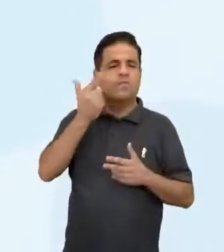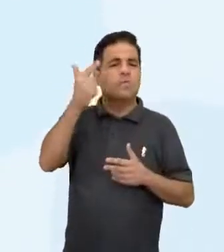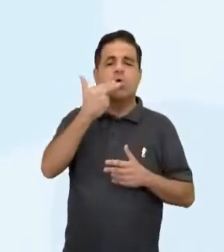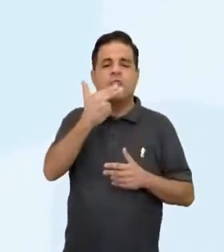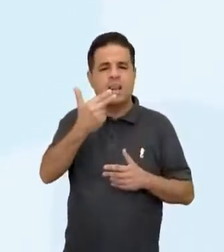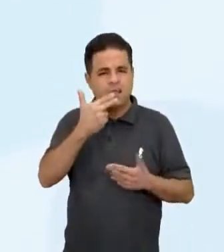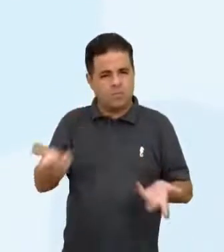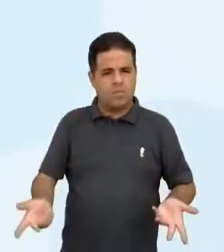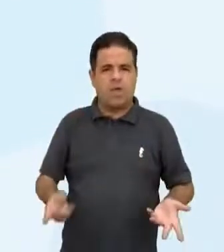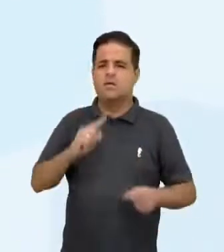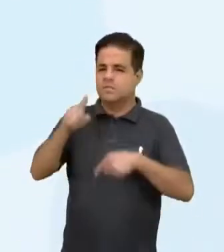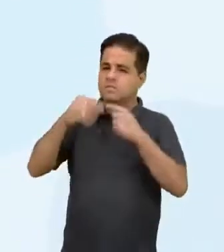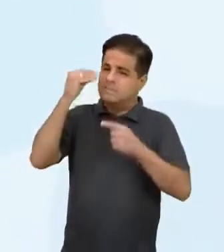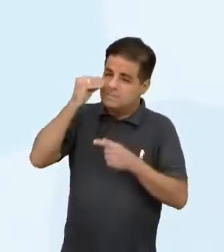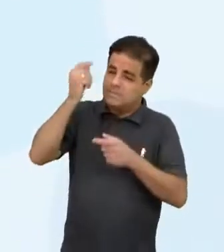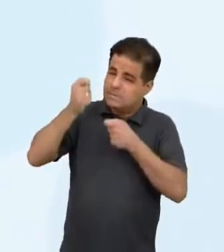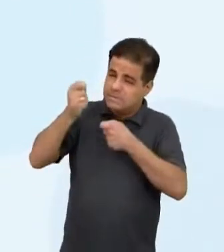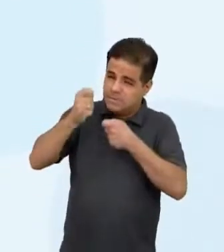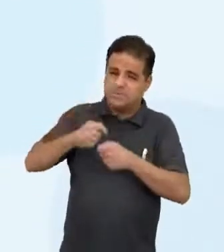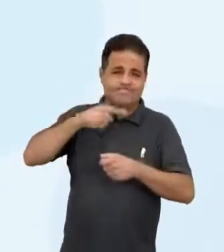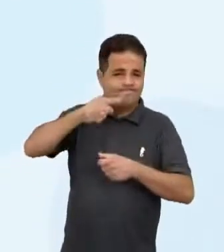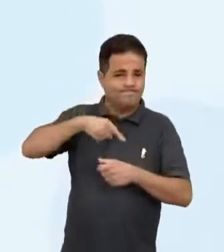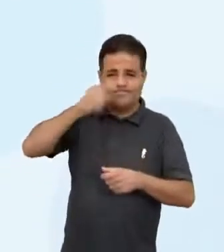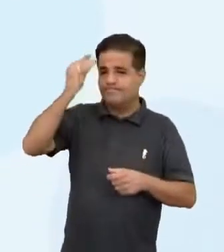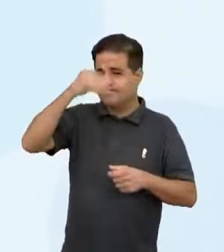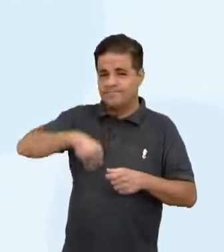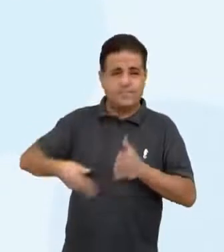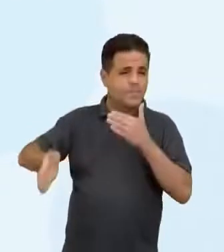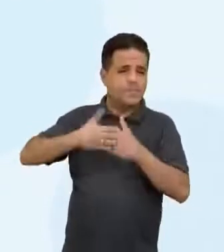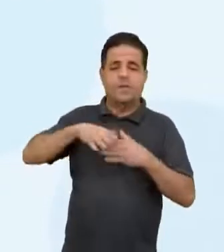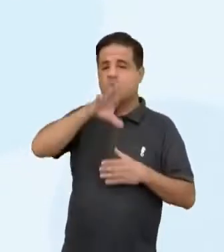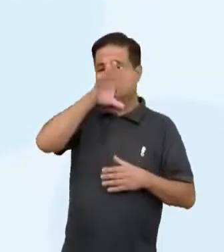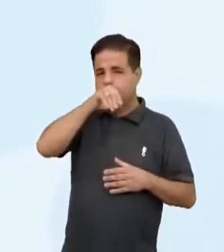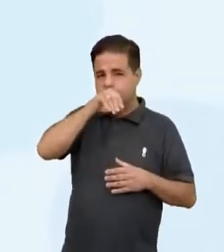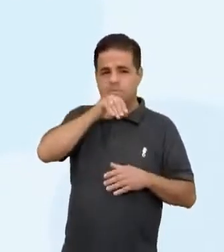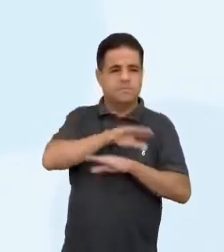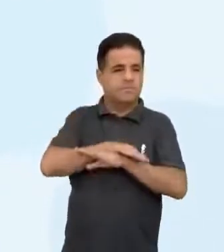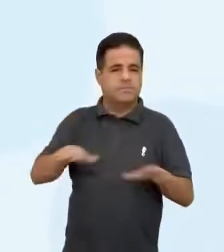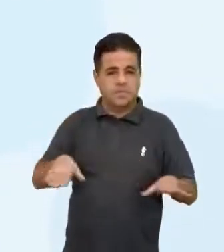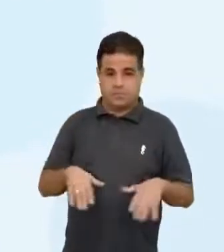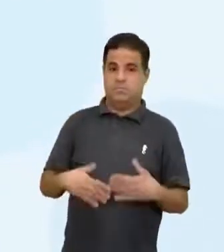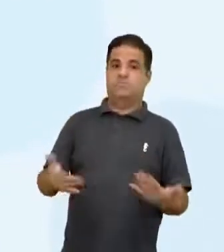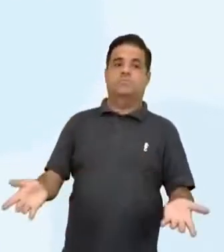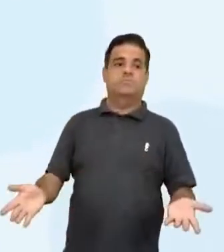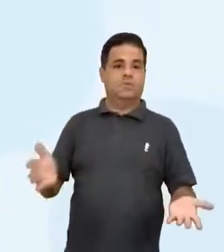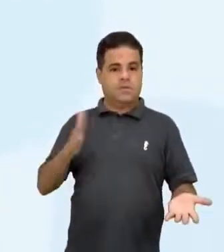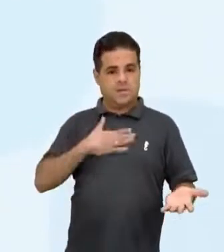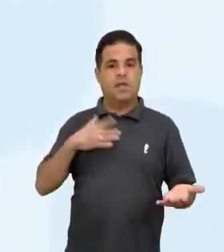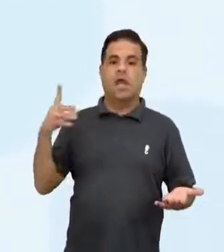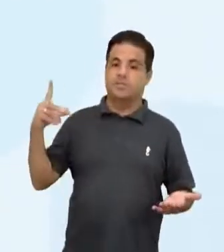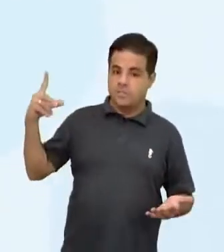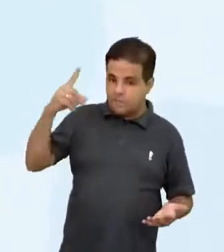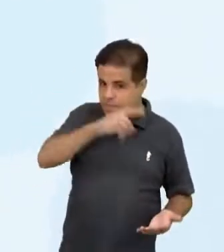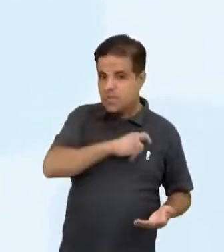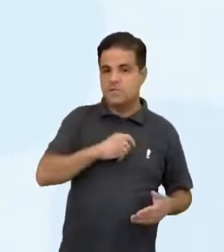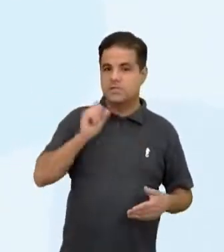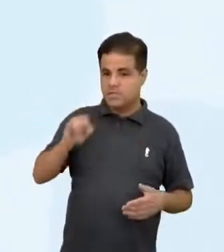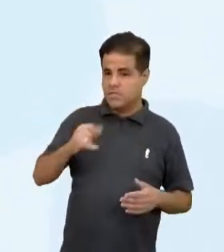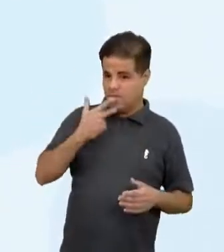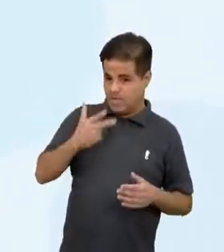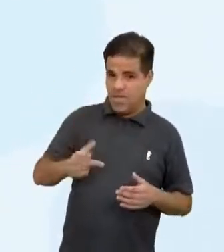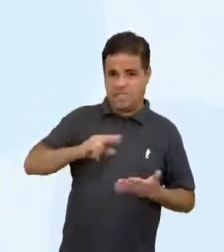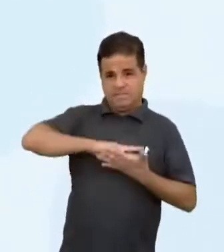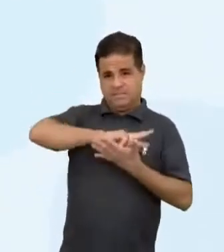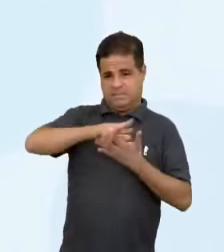língua. Após infinitas tentativas sem sucesso, vou fechar meu bico. Aí fica muito difícil, meu caro. Não bastasse você